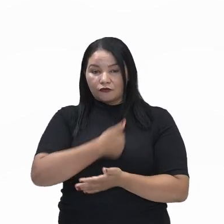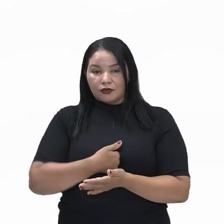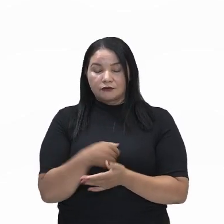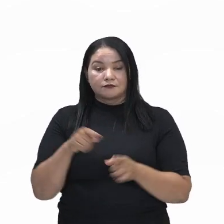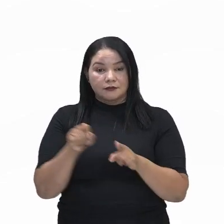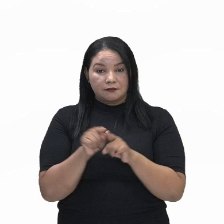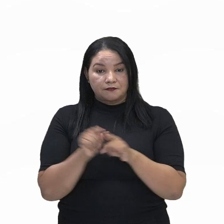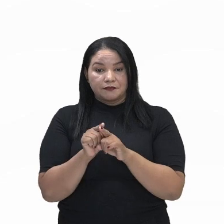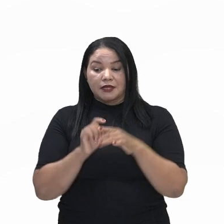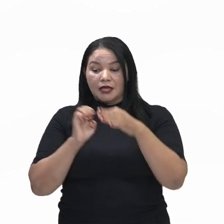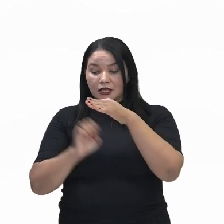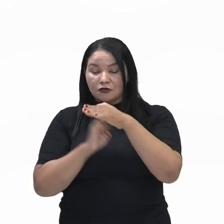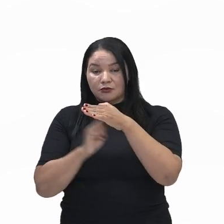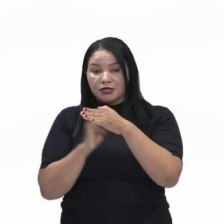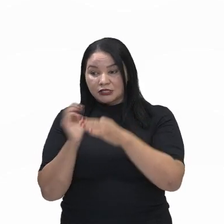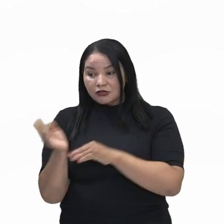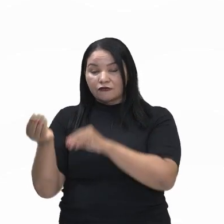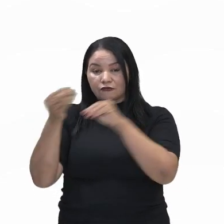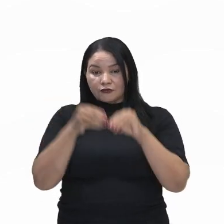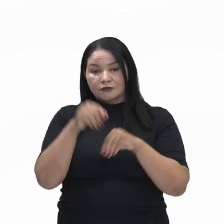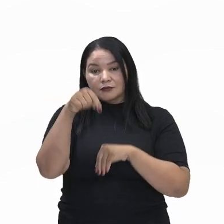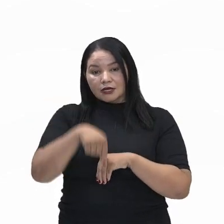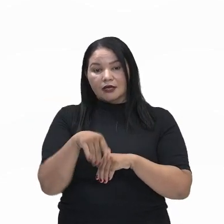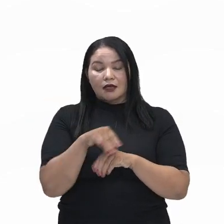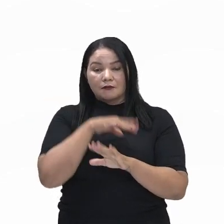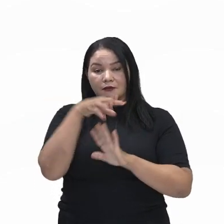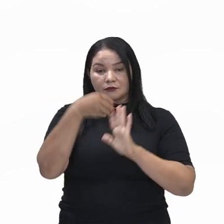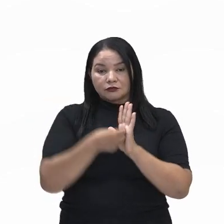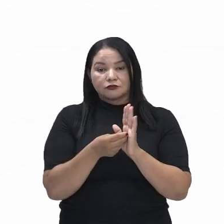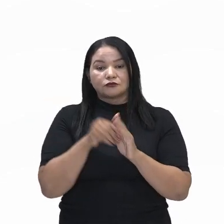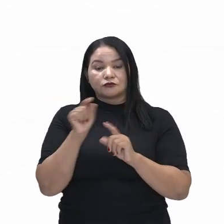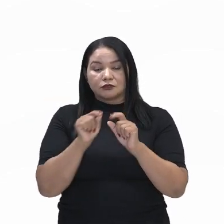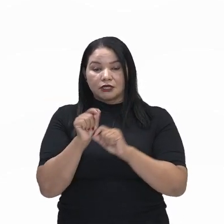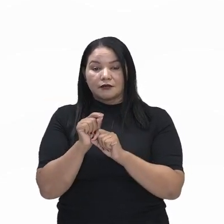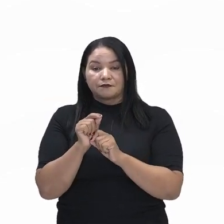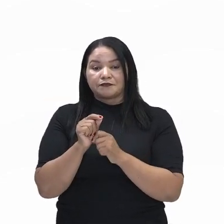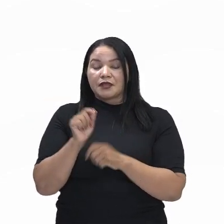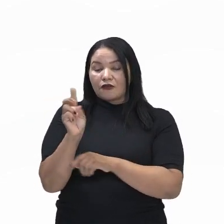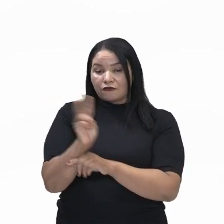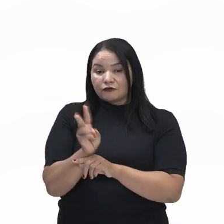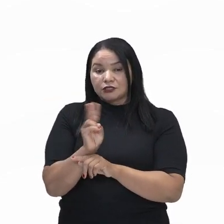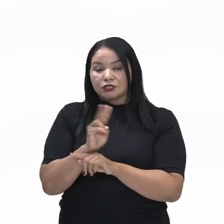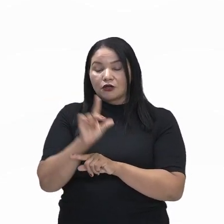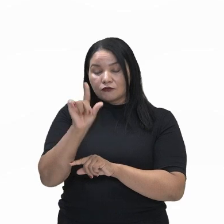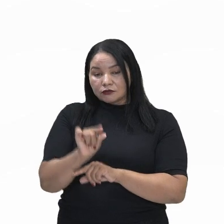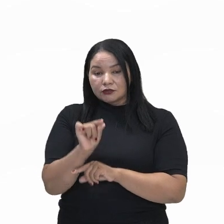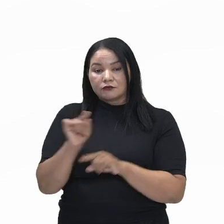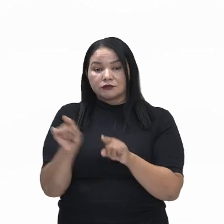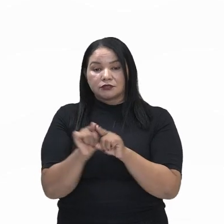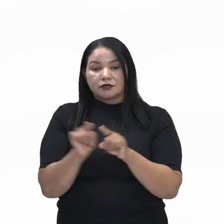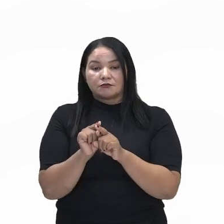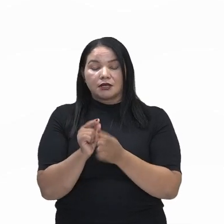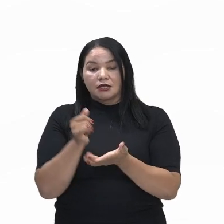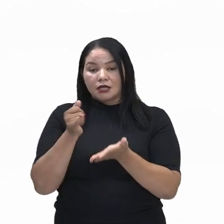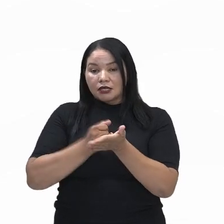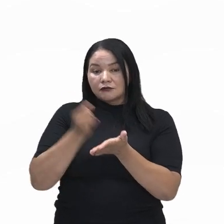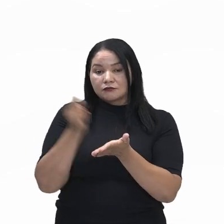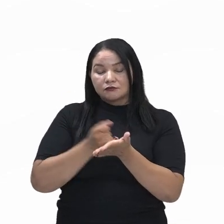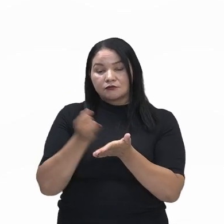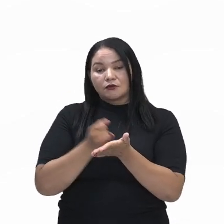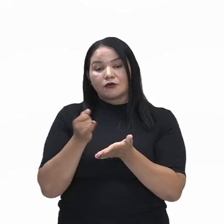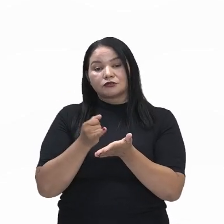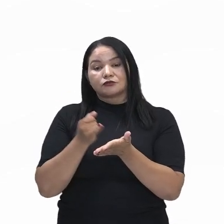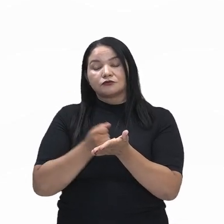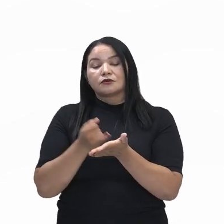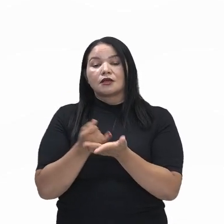empresas virem para a região amazônica, tiveram ali redução fiscal, teve também a redução das tarifas, e isso